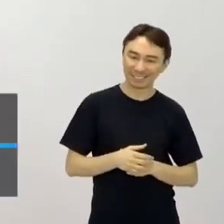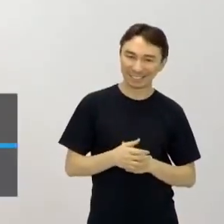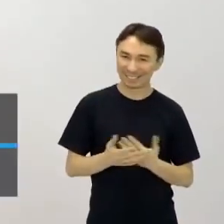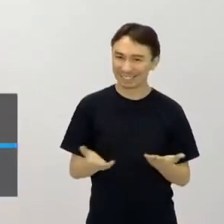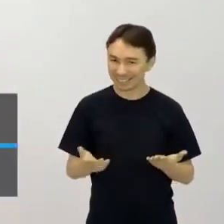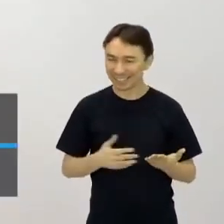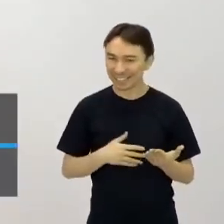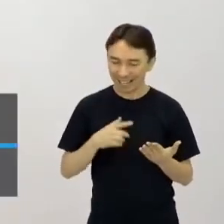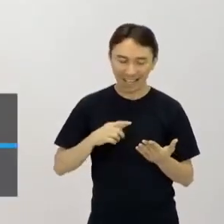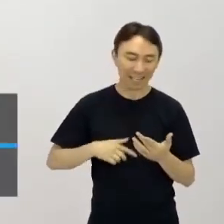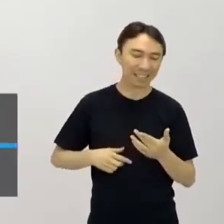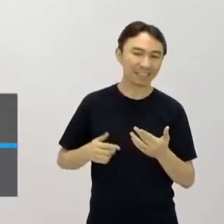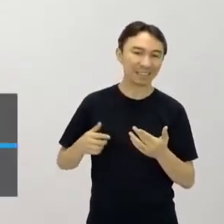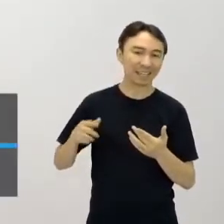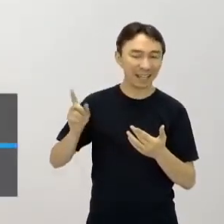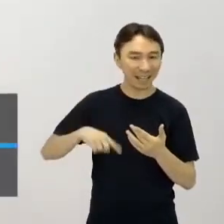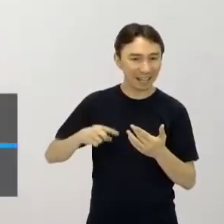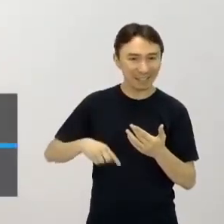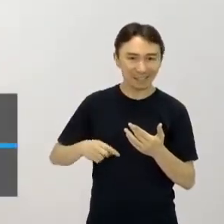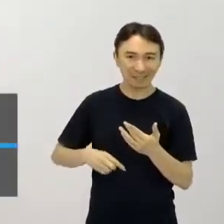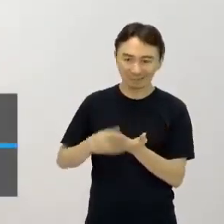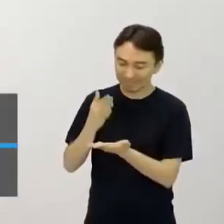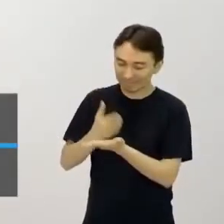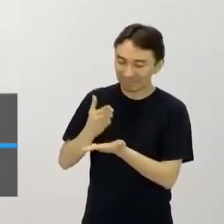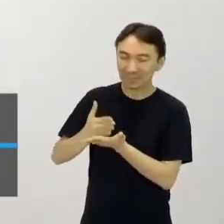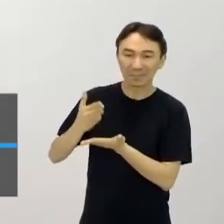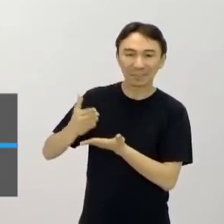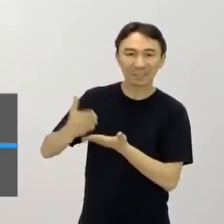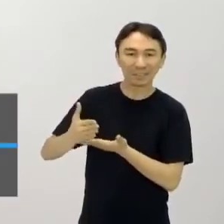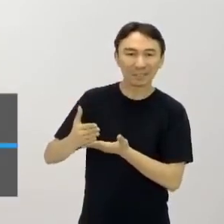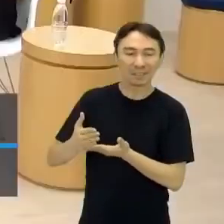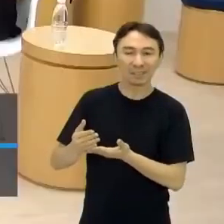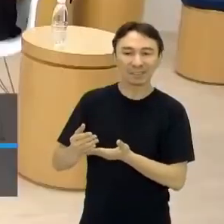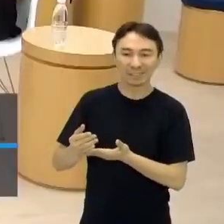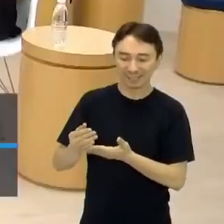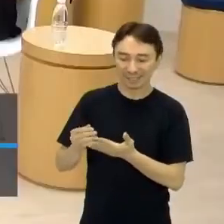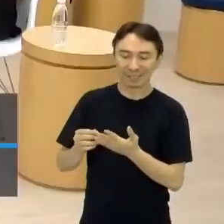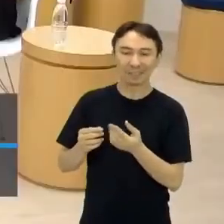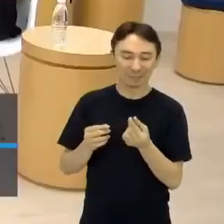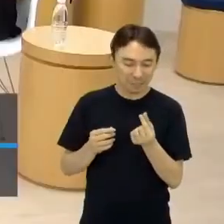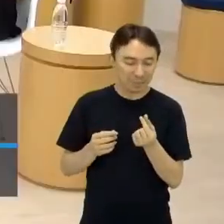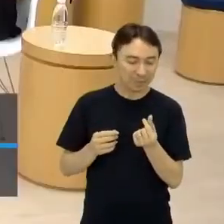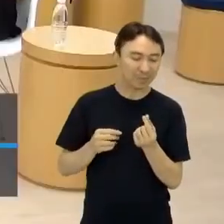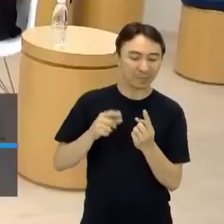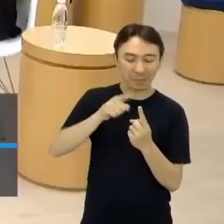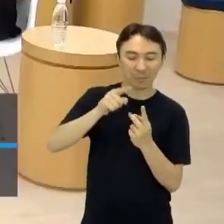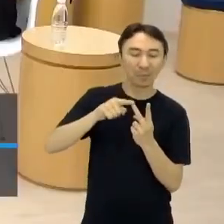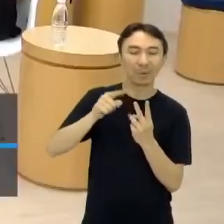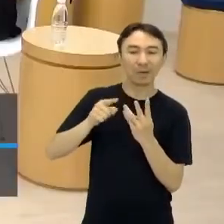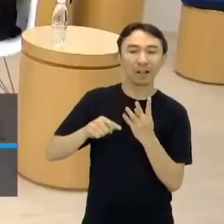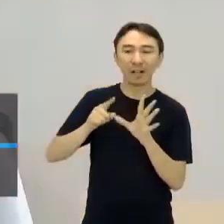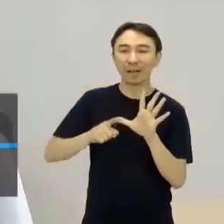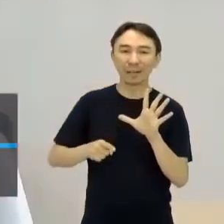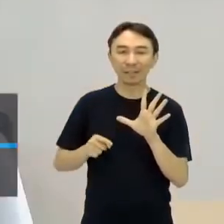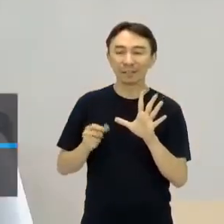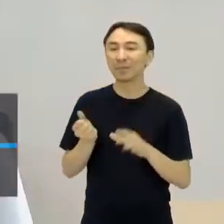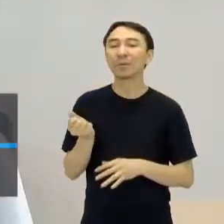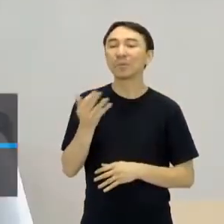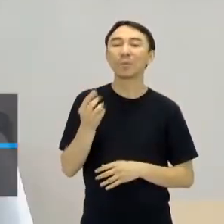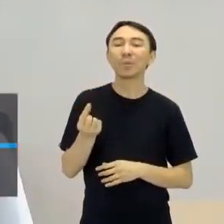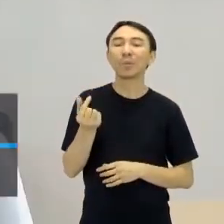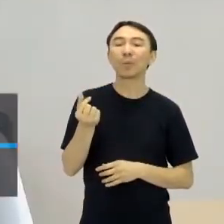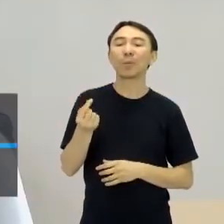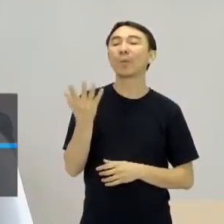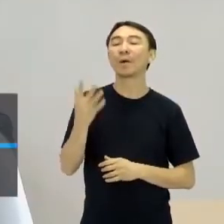pedaços iguais, são 5 notas iguais. De quanto? Vamos ver. Aqui tem vários alunos participando. Ó. Tem a Ana Luísa